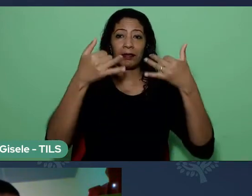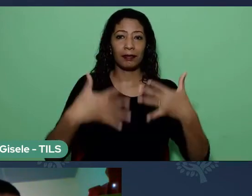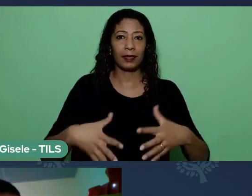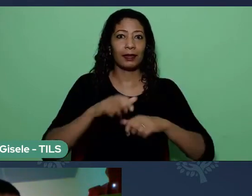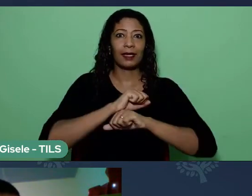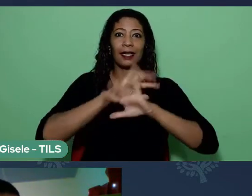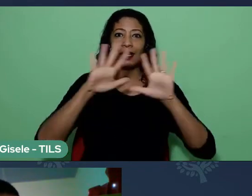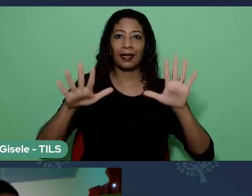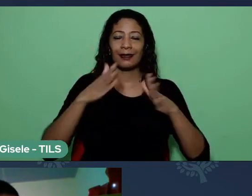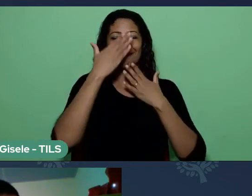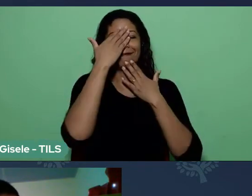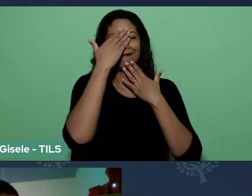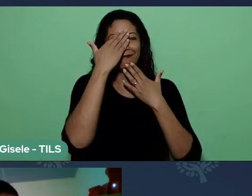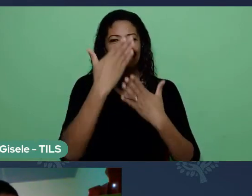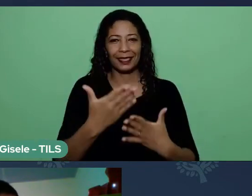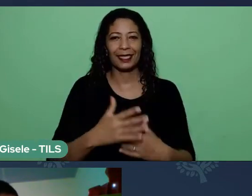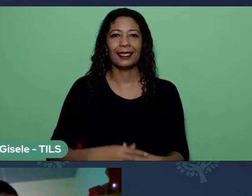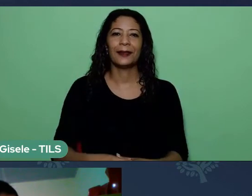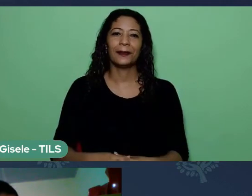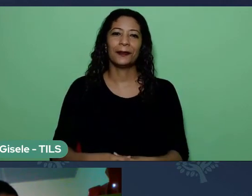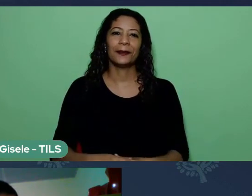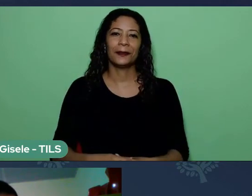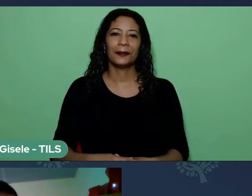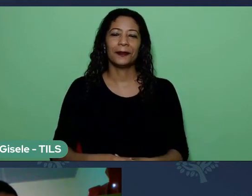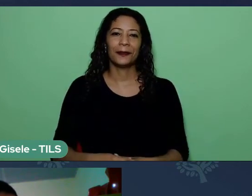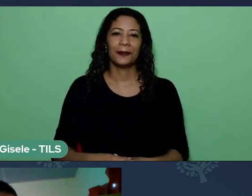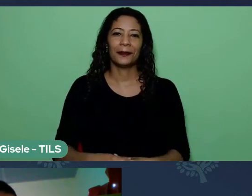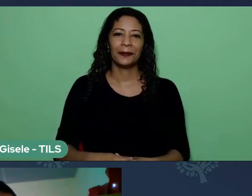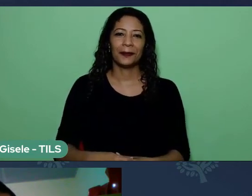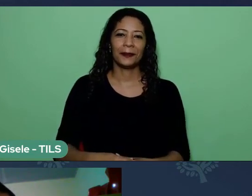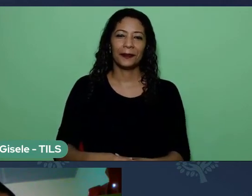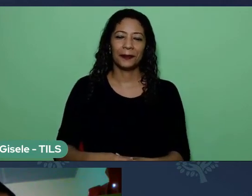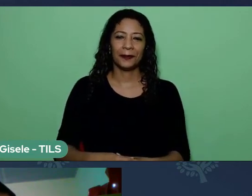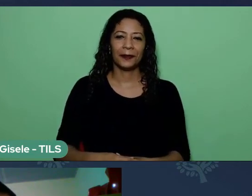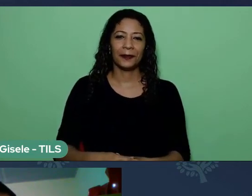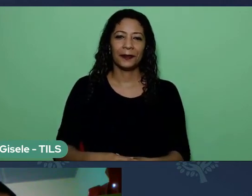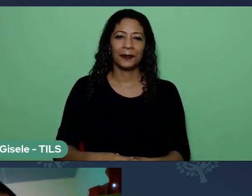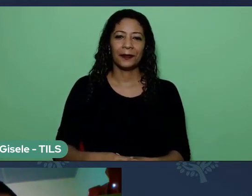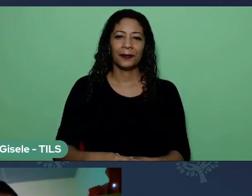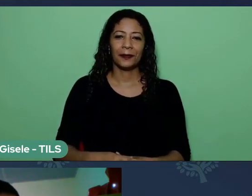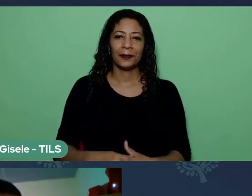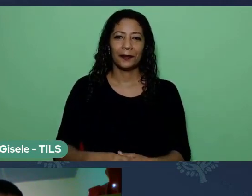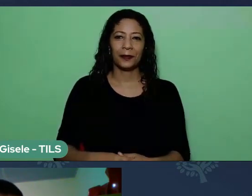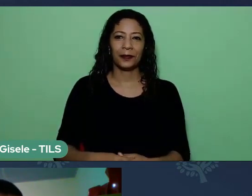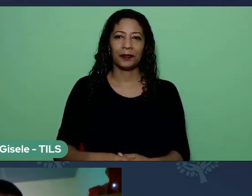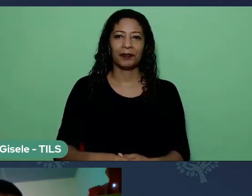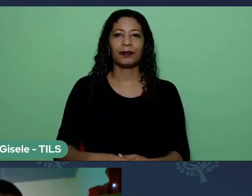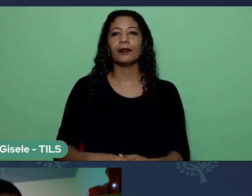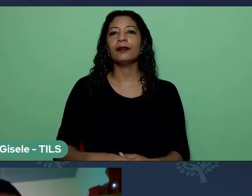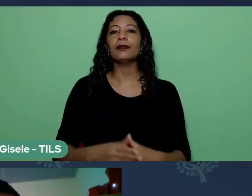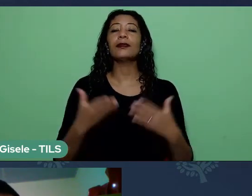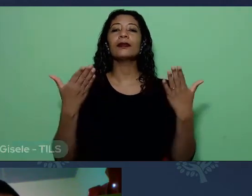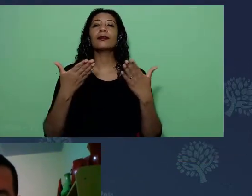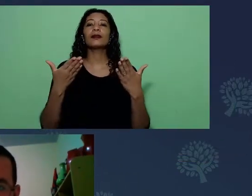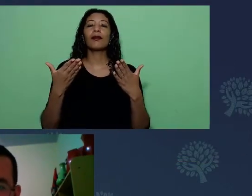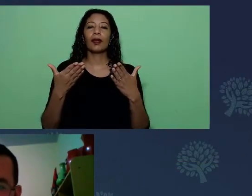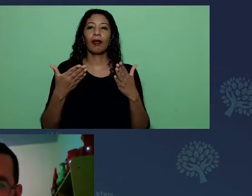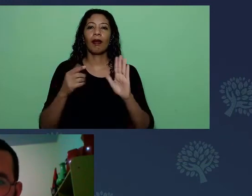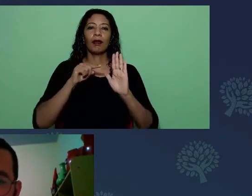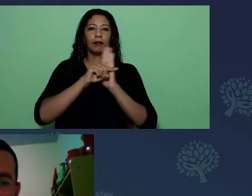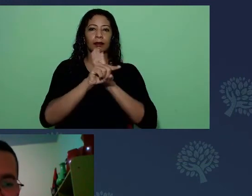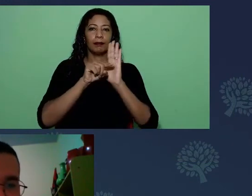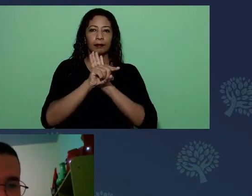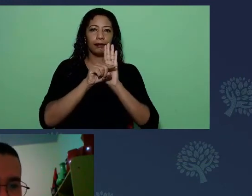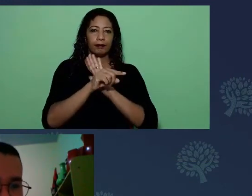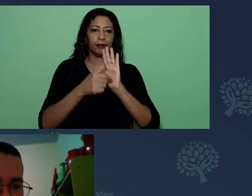obrigado mesmo. Muito obrigado, Vitor. Dando continuidade, o Gabriel vai colocar aqui as perguntinhas